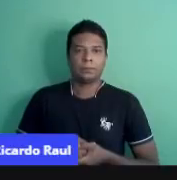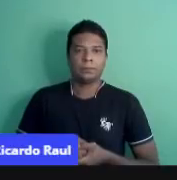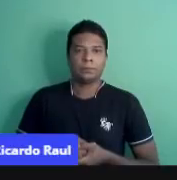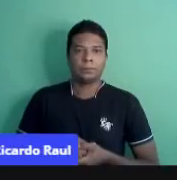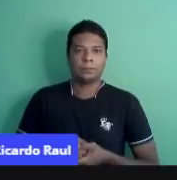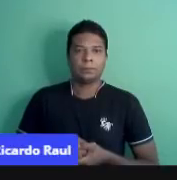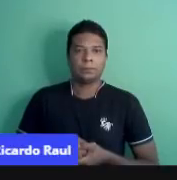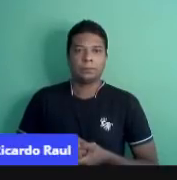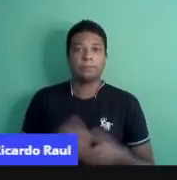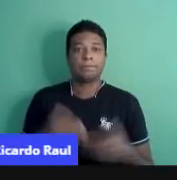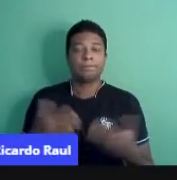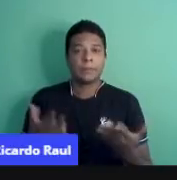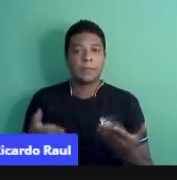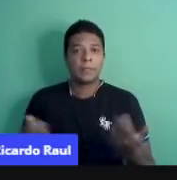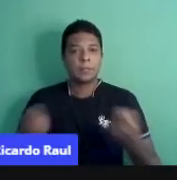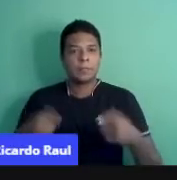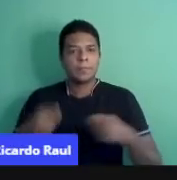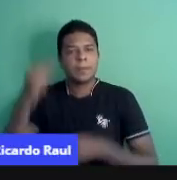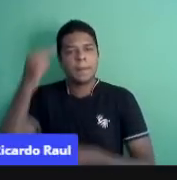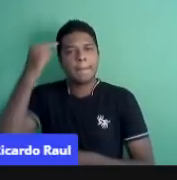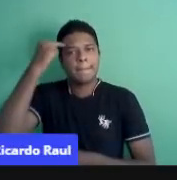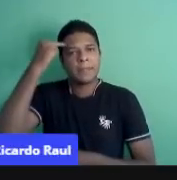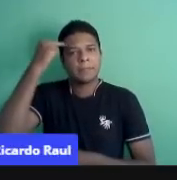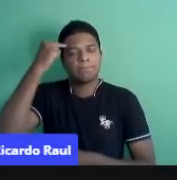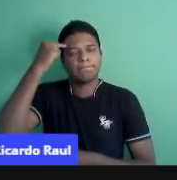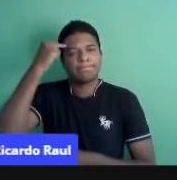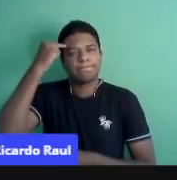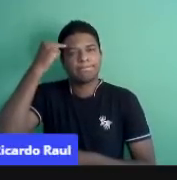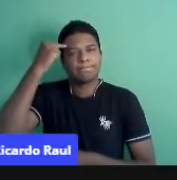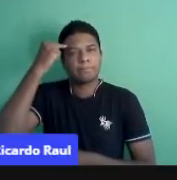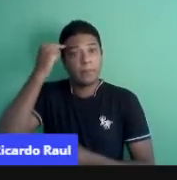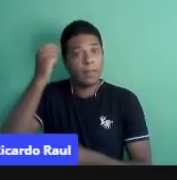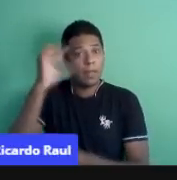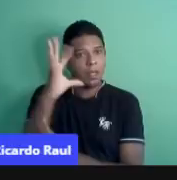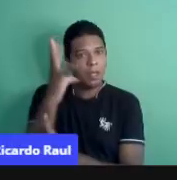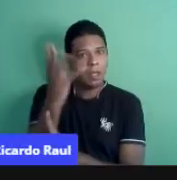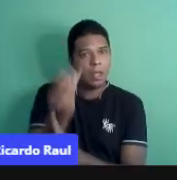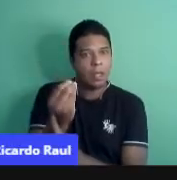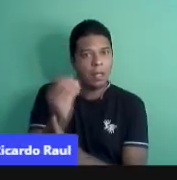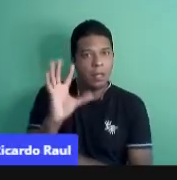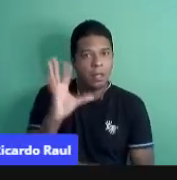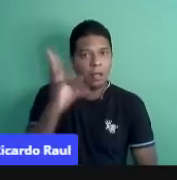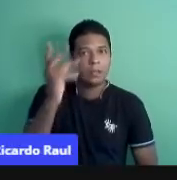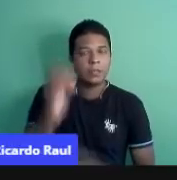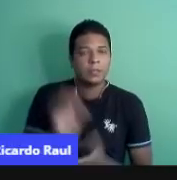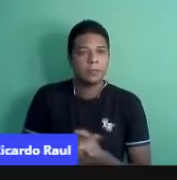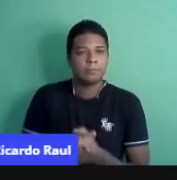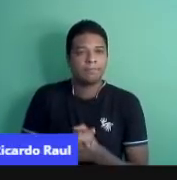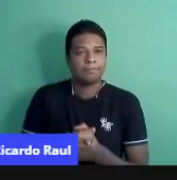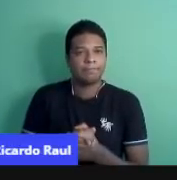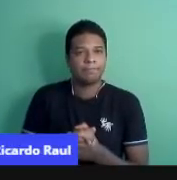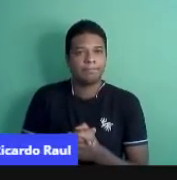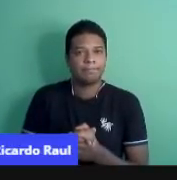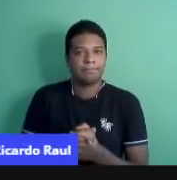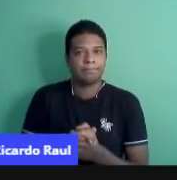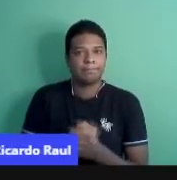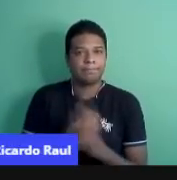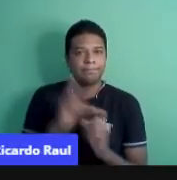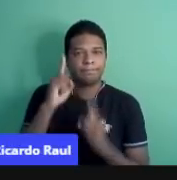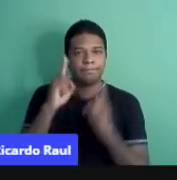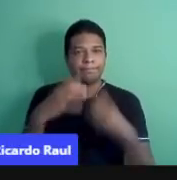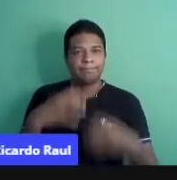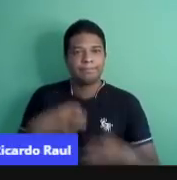E assim nós precisamos pensar, né? Que a arte acontece pela expressão. E isso é